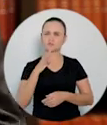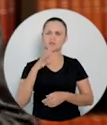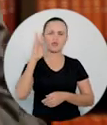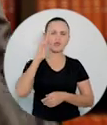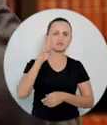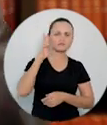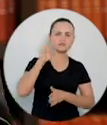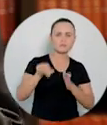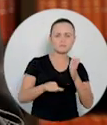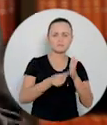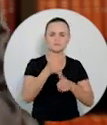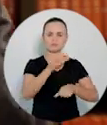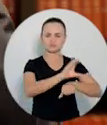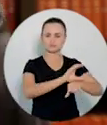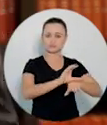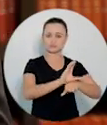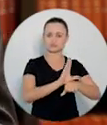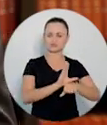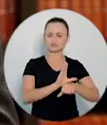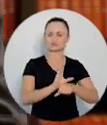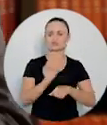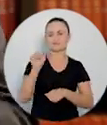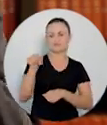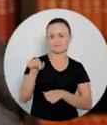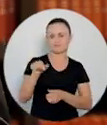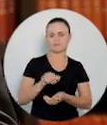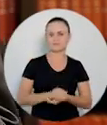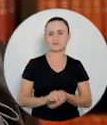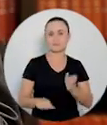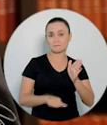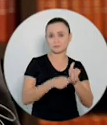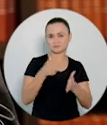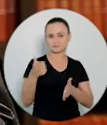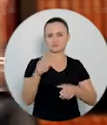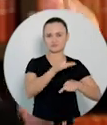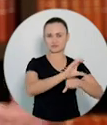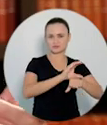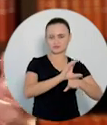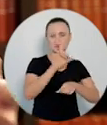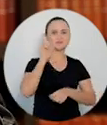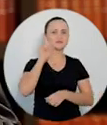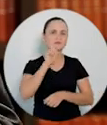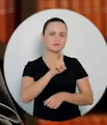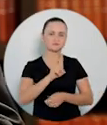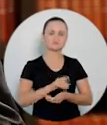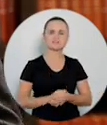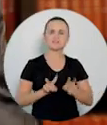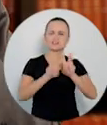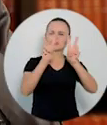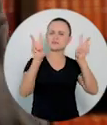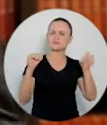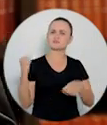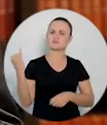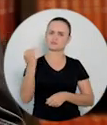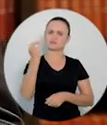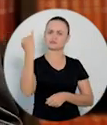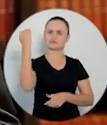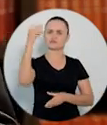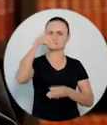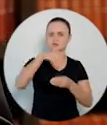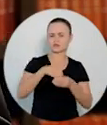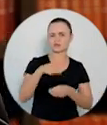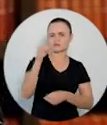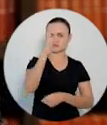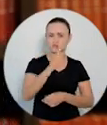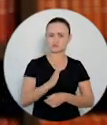conhecemos hoje. A primeira Constituição é a Constituição americana do mundo todo, e eu acho que vários temas importantes no Brasil